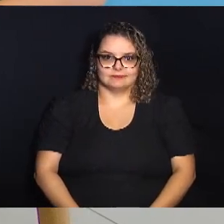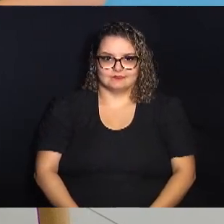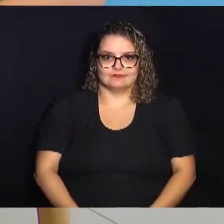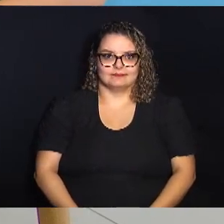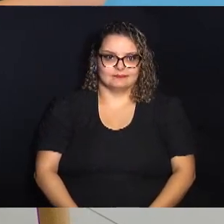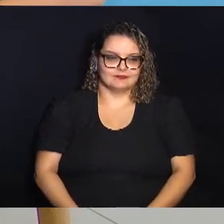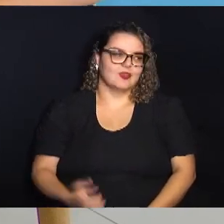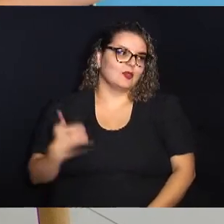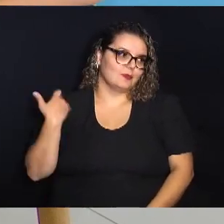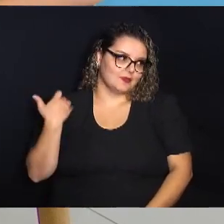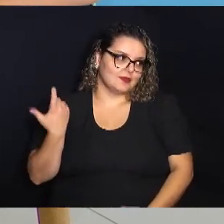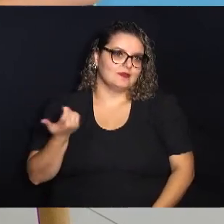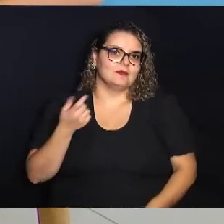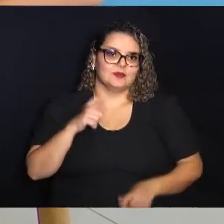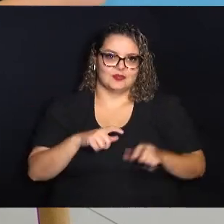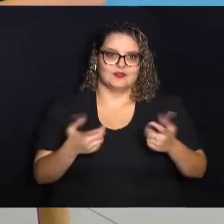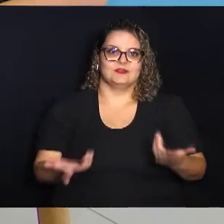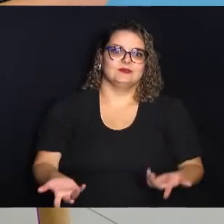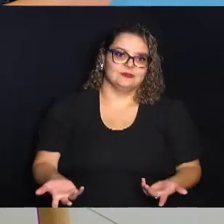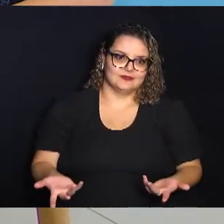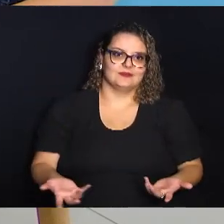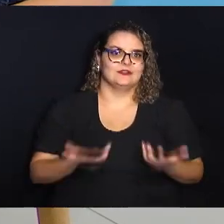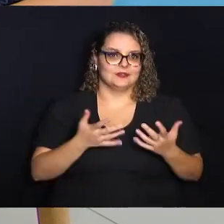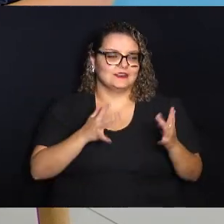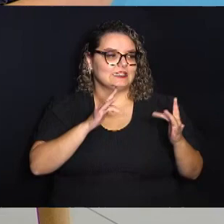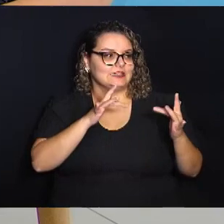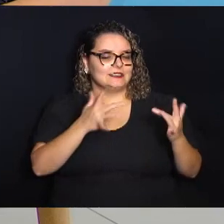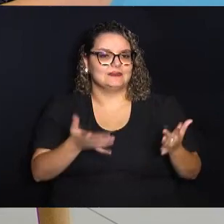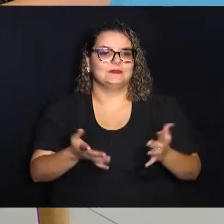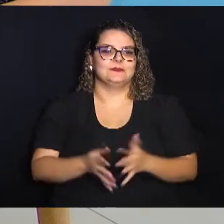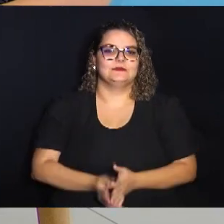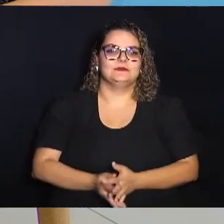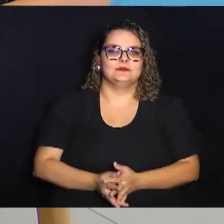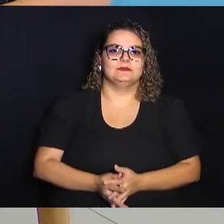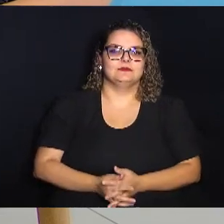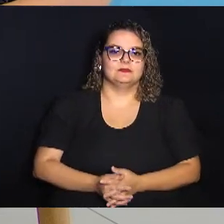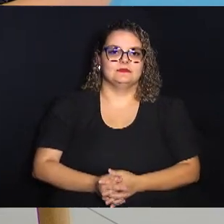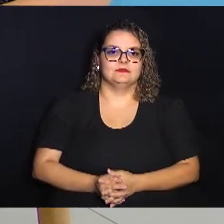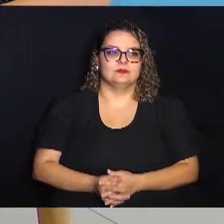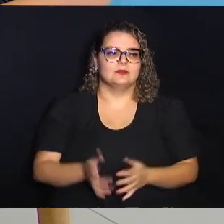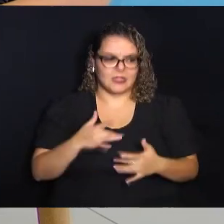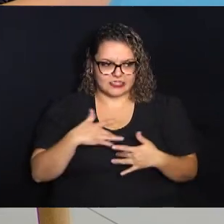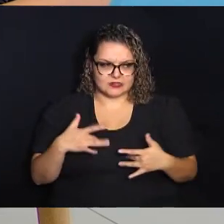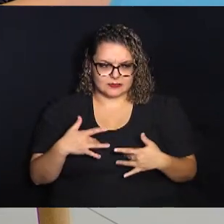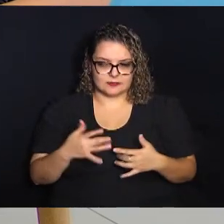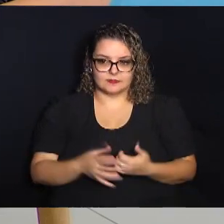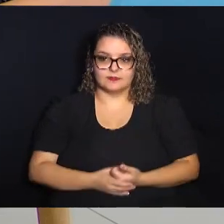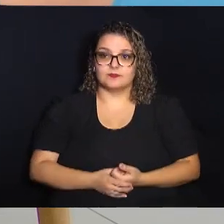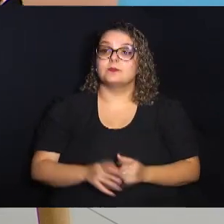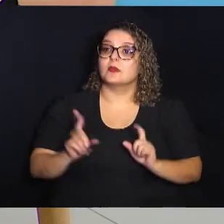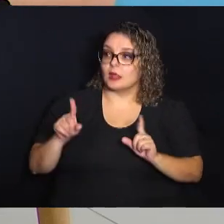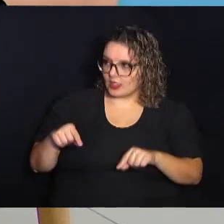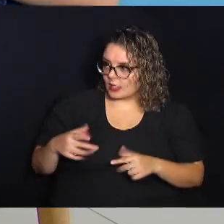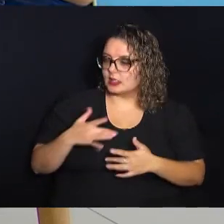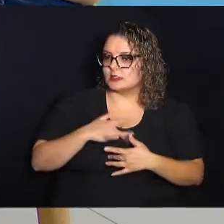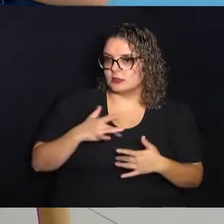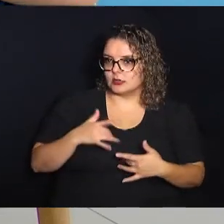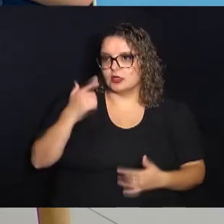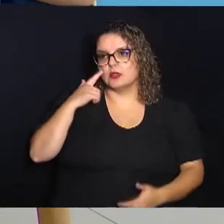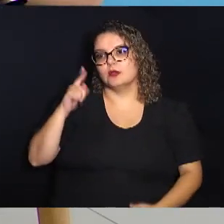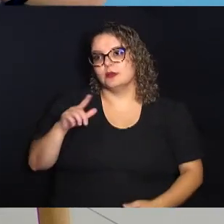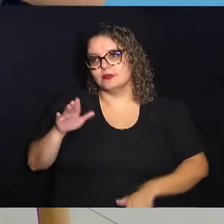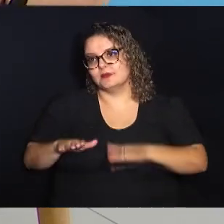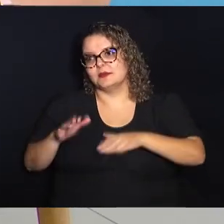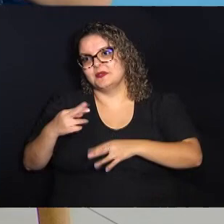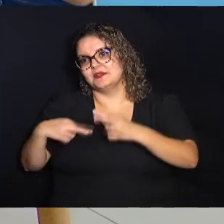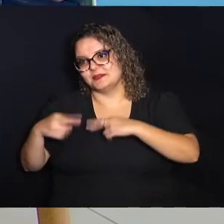gente, é a idade que o pessoal tá querendo namorar e tudo mais. É saudável? É saudável, claro, né?